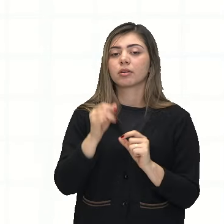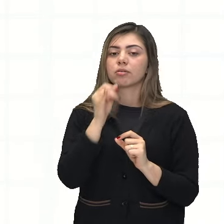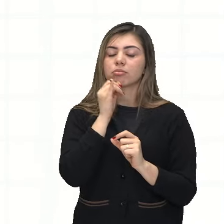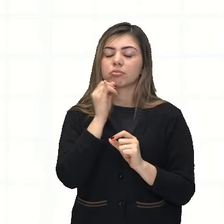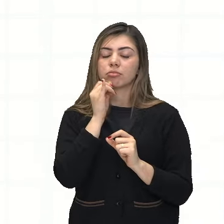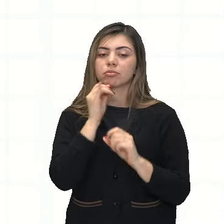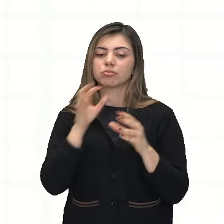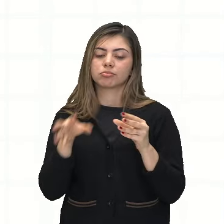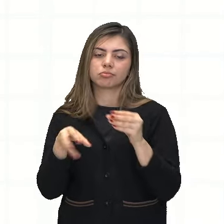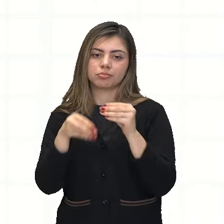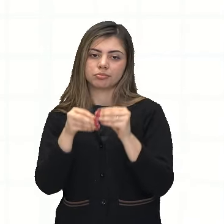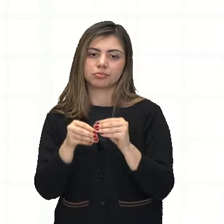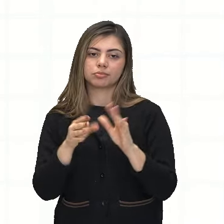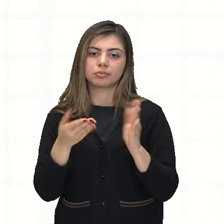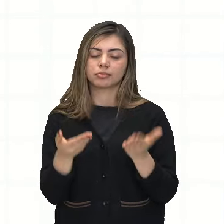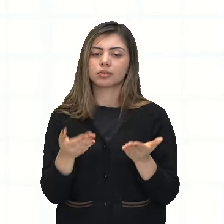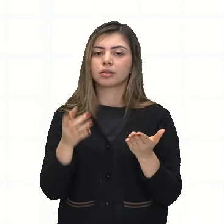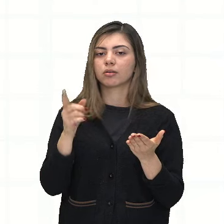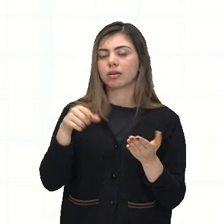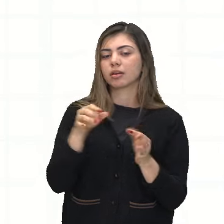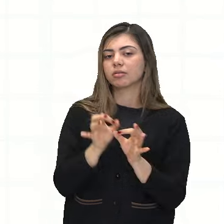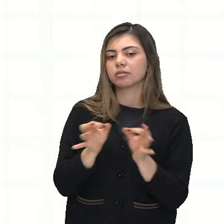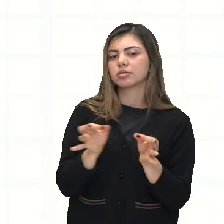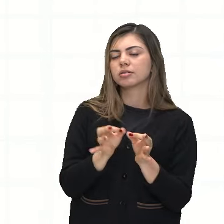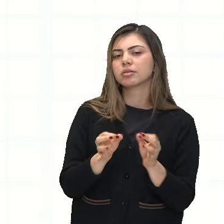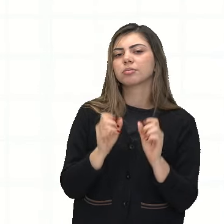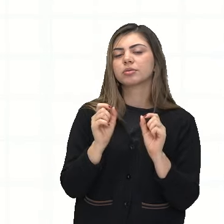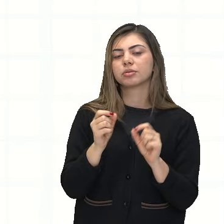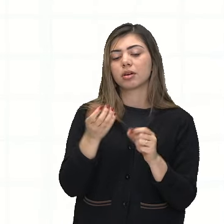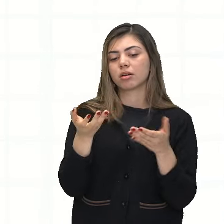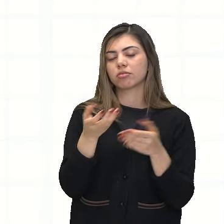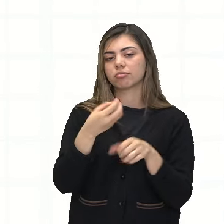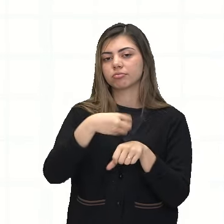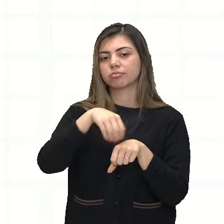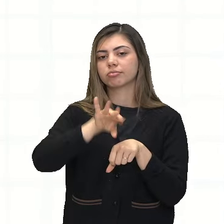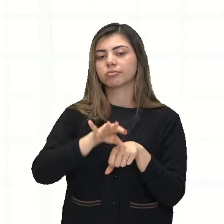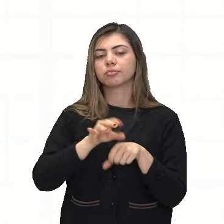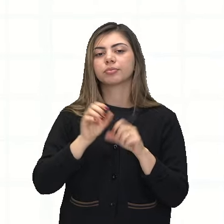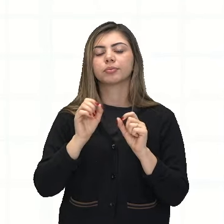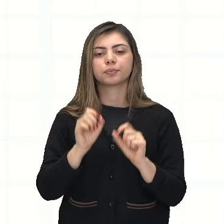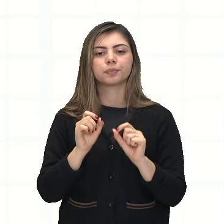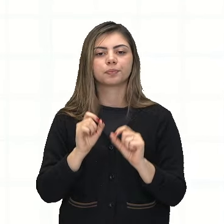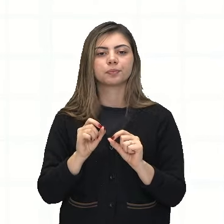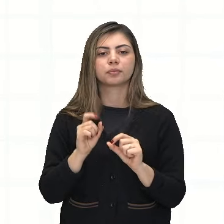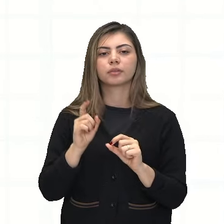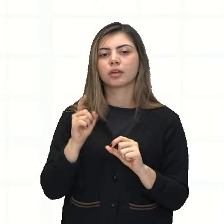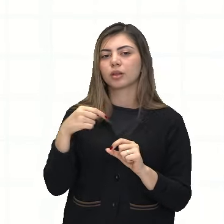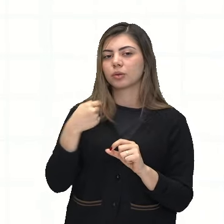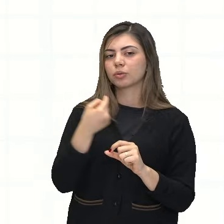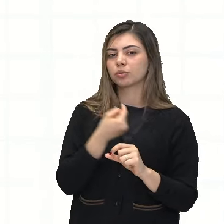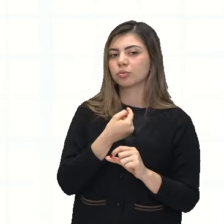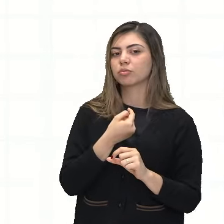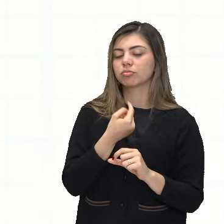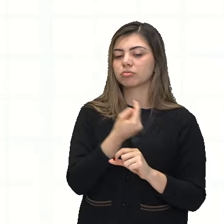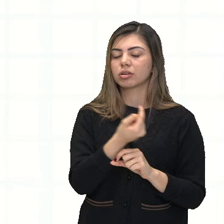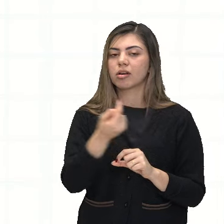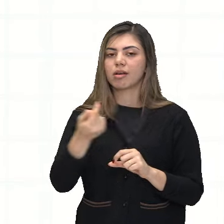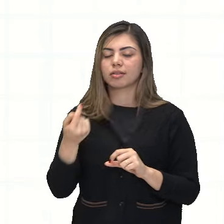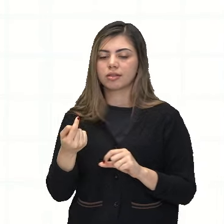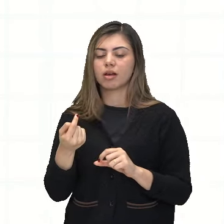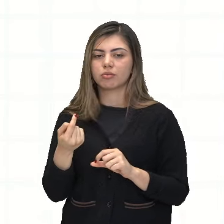conclusão em que a gente tem muito simples uma uma sugestão né que é eh nós como cidadão